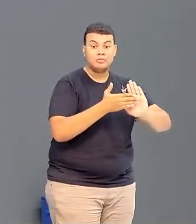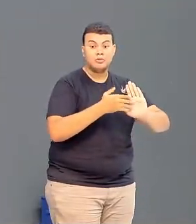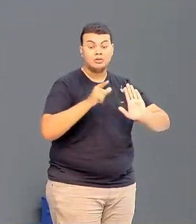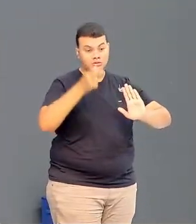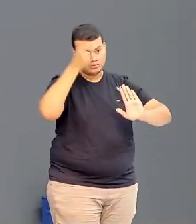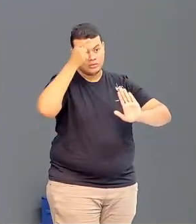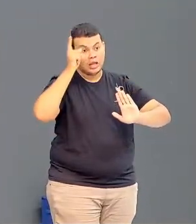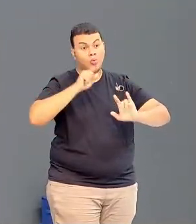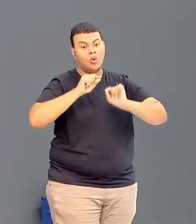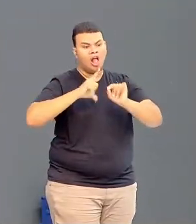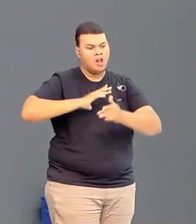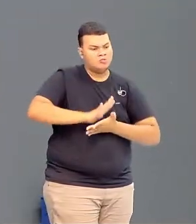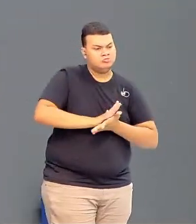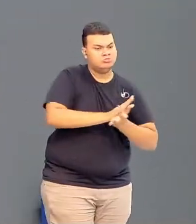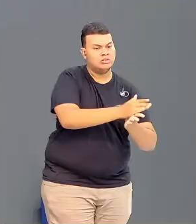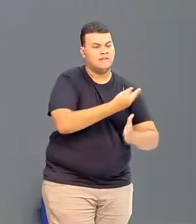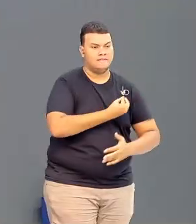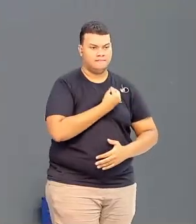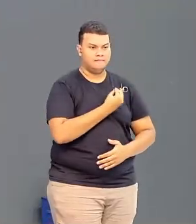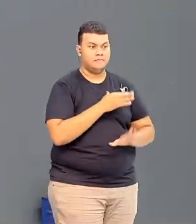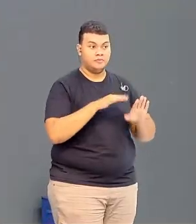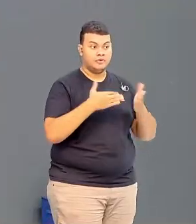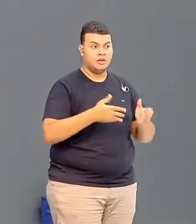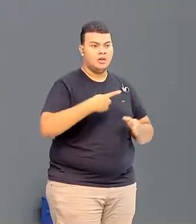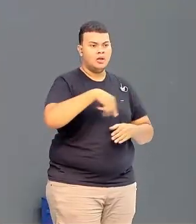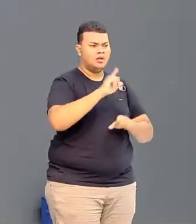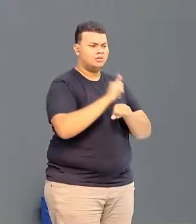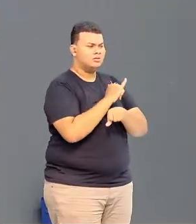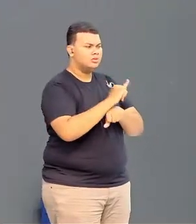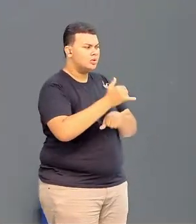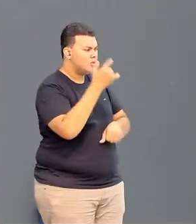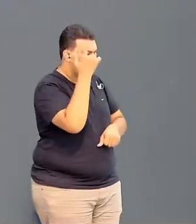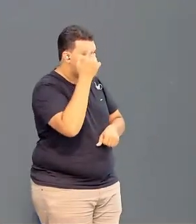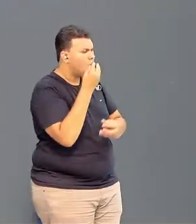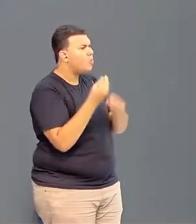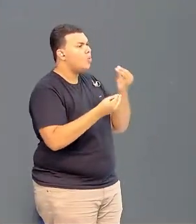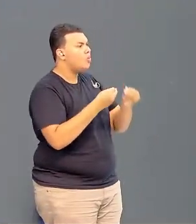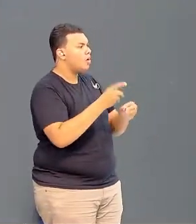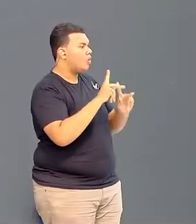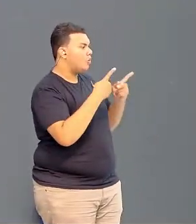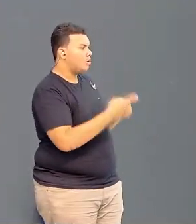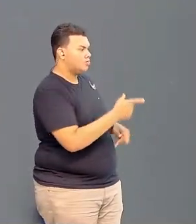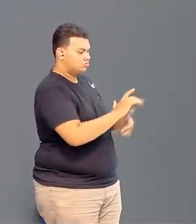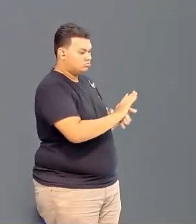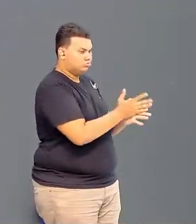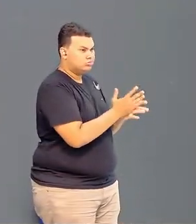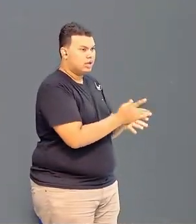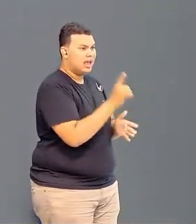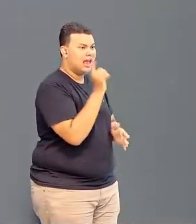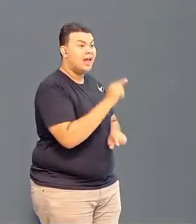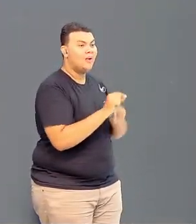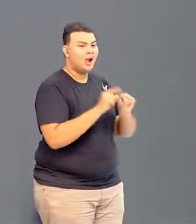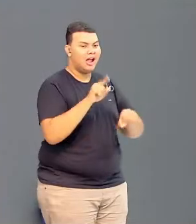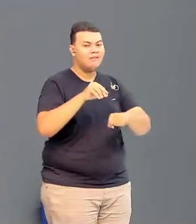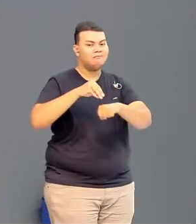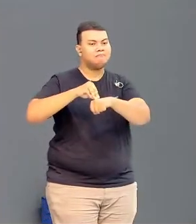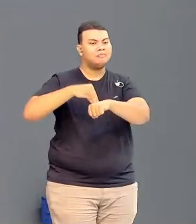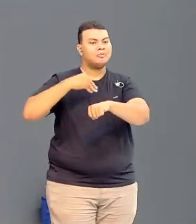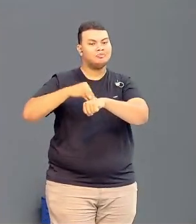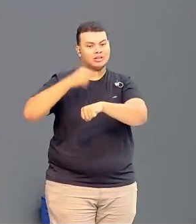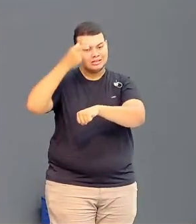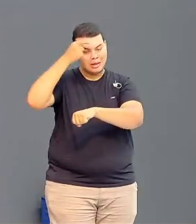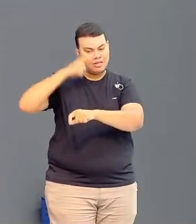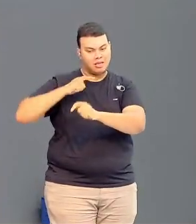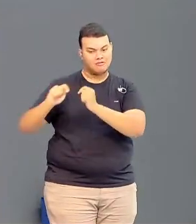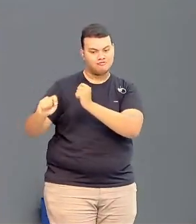mim e para você: destruir. Então, como é que ele vai destruir o ser humano? Usando os seus próprios argumentos e